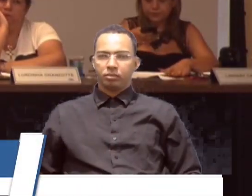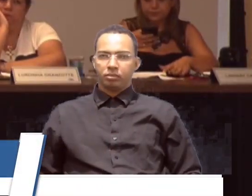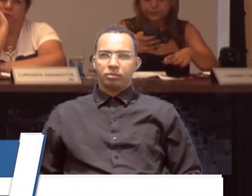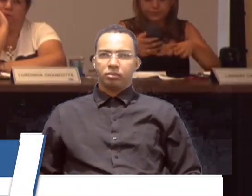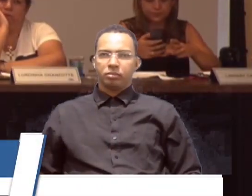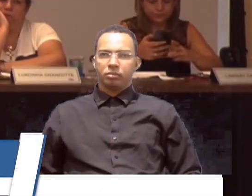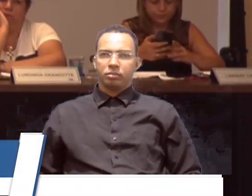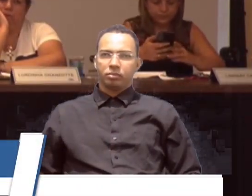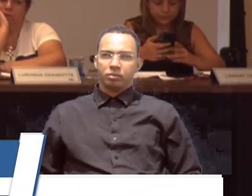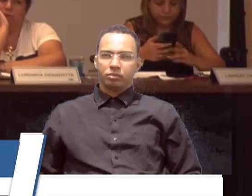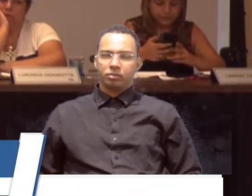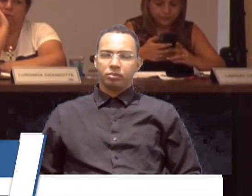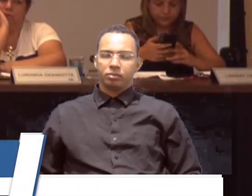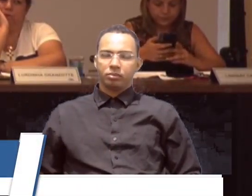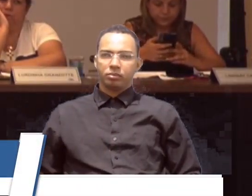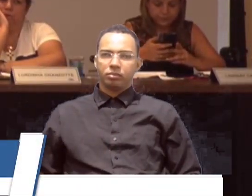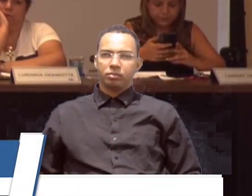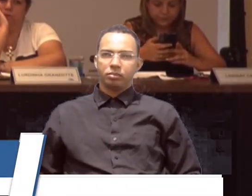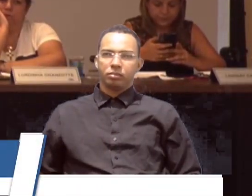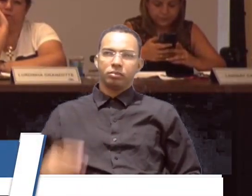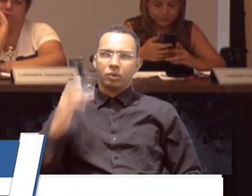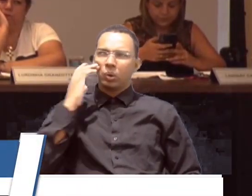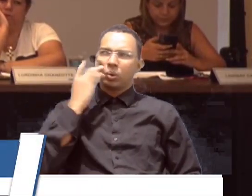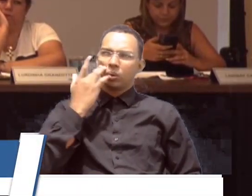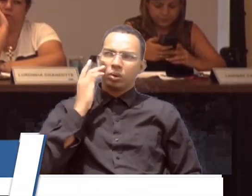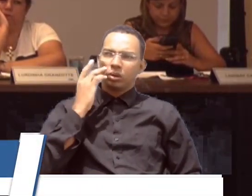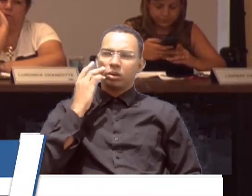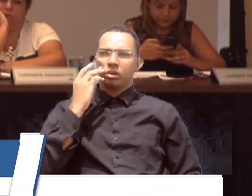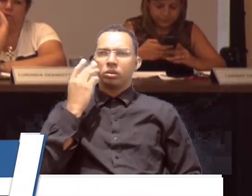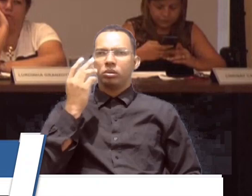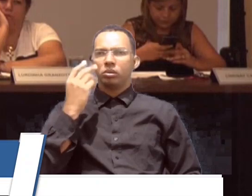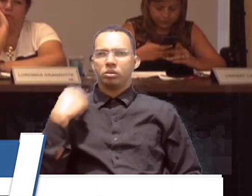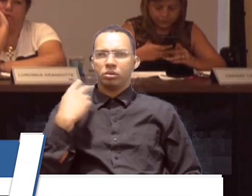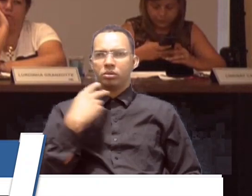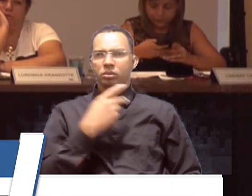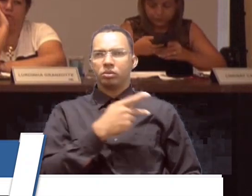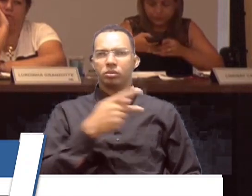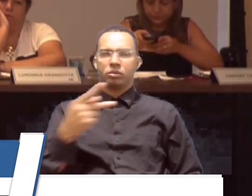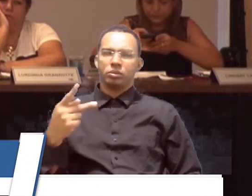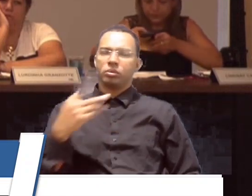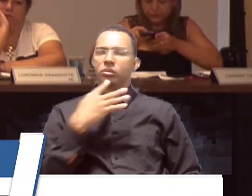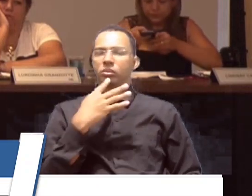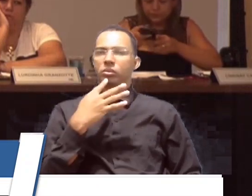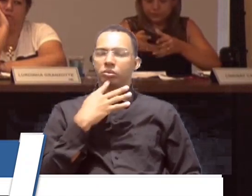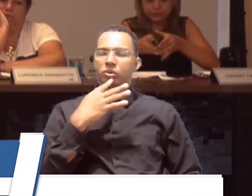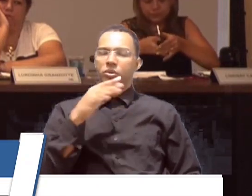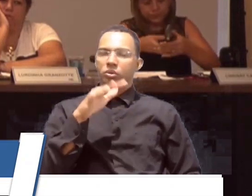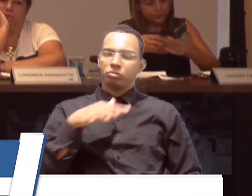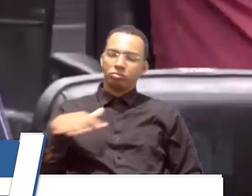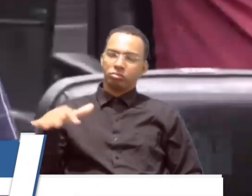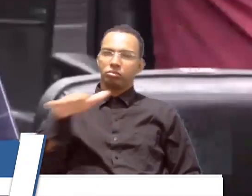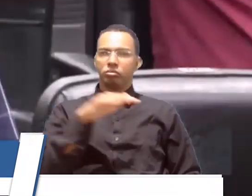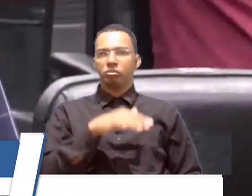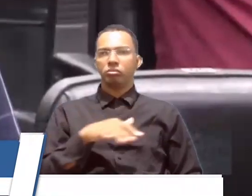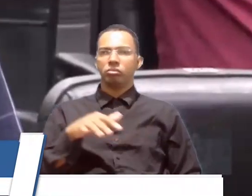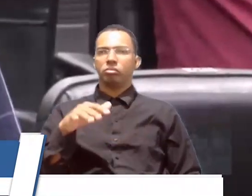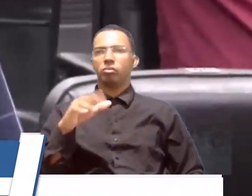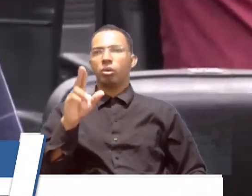Quem, acho que o vereador, nosso presidente, conhece bem ali a região da Universidade de